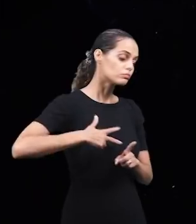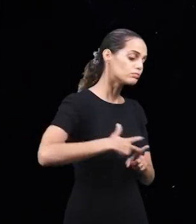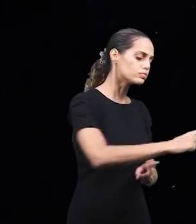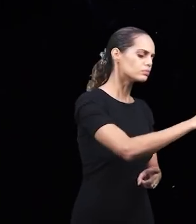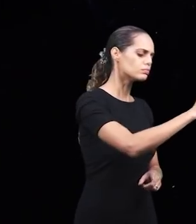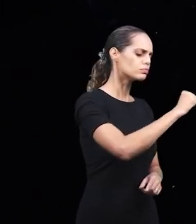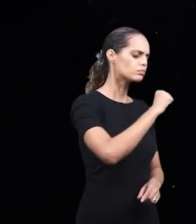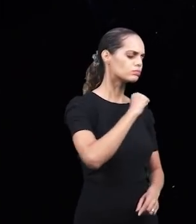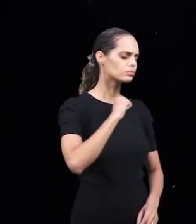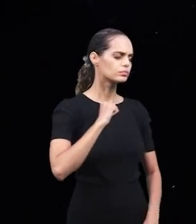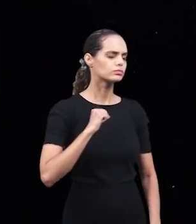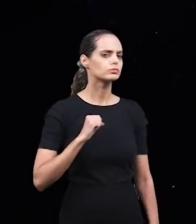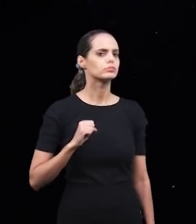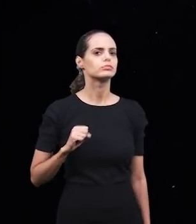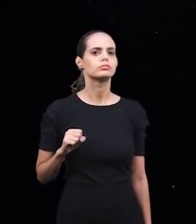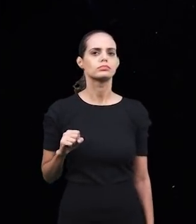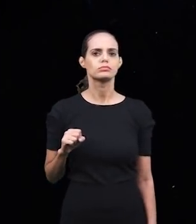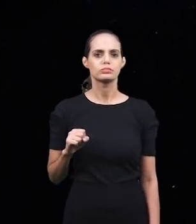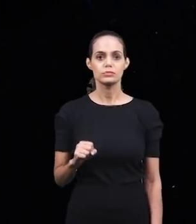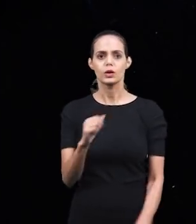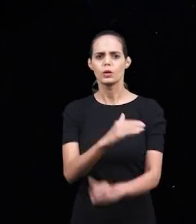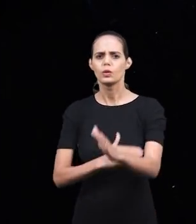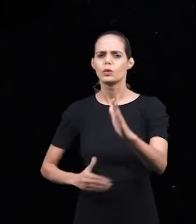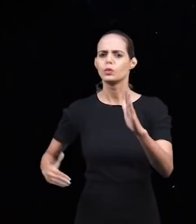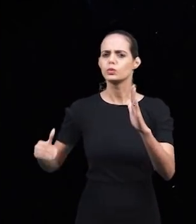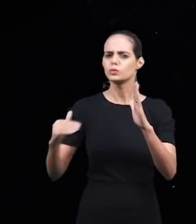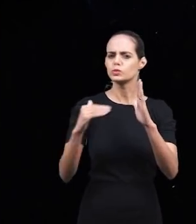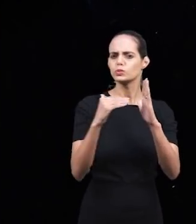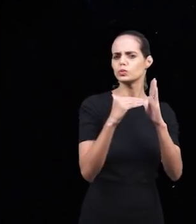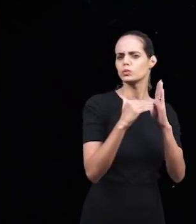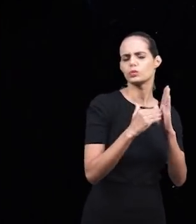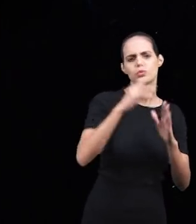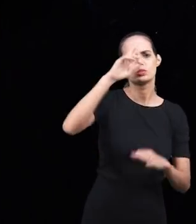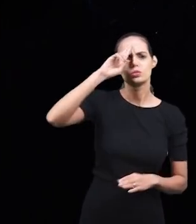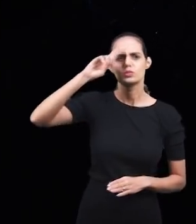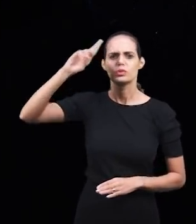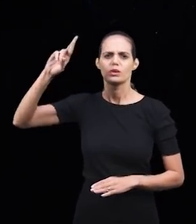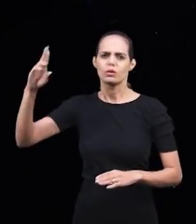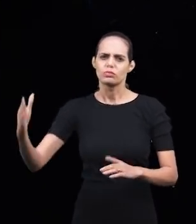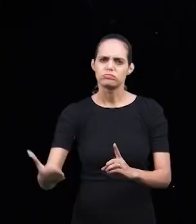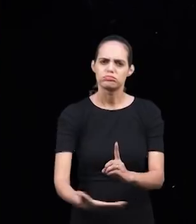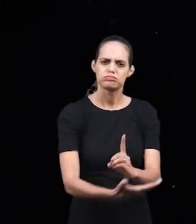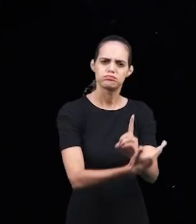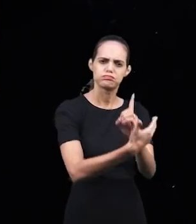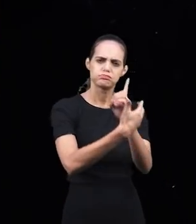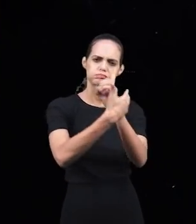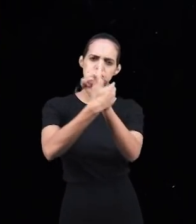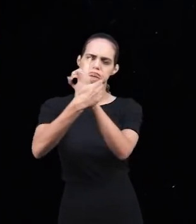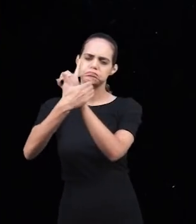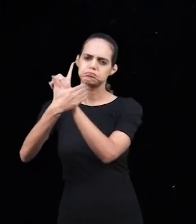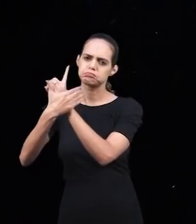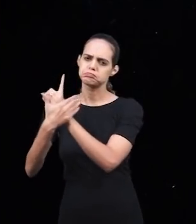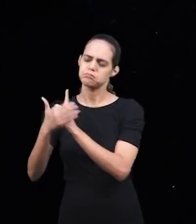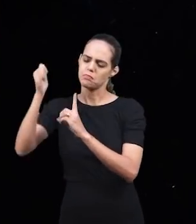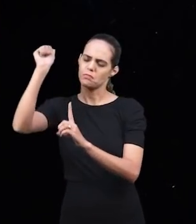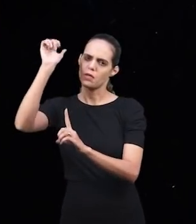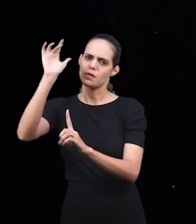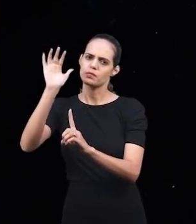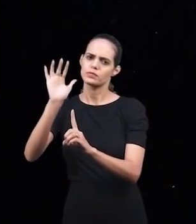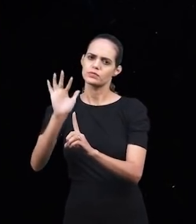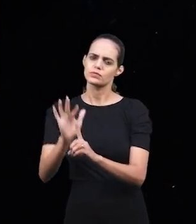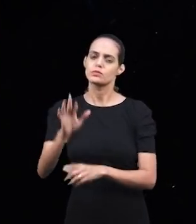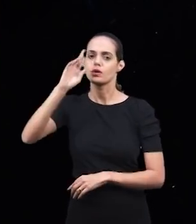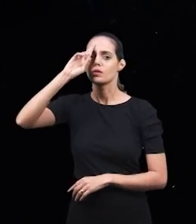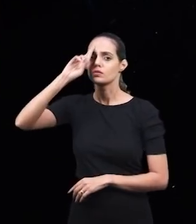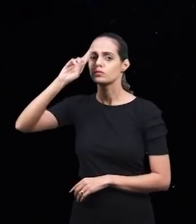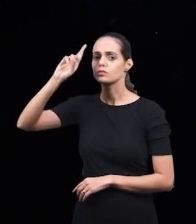Senhor mostrará. Todo aquele que o seu refúgio buscar, ao nosso clamor